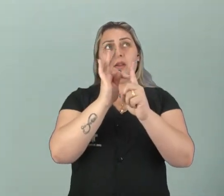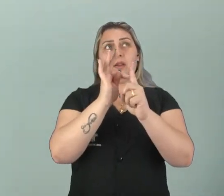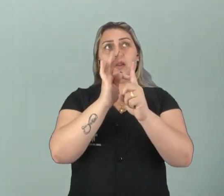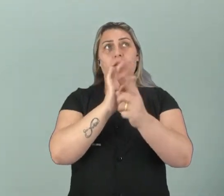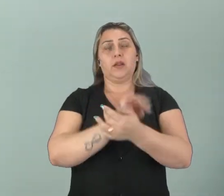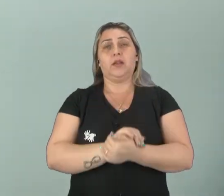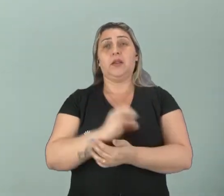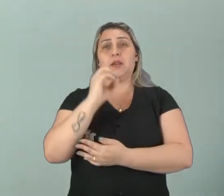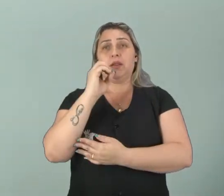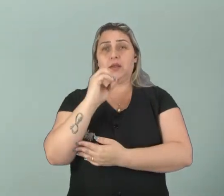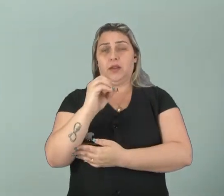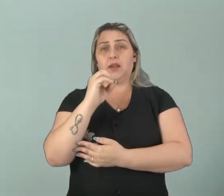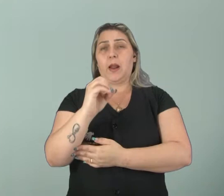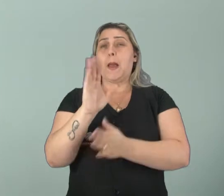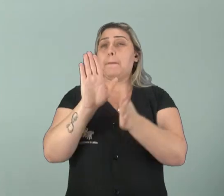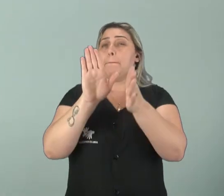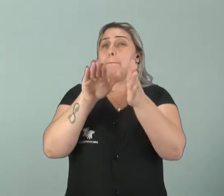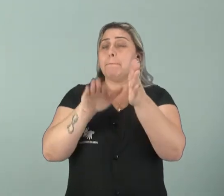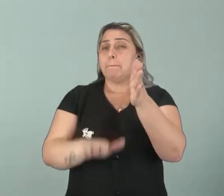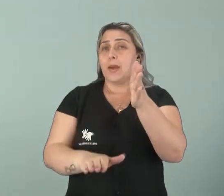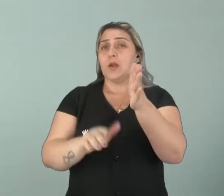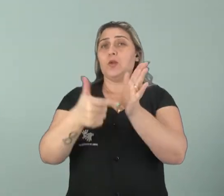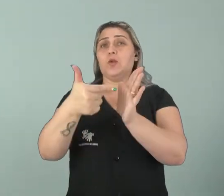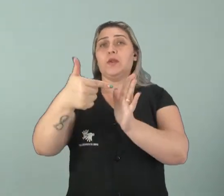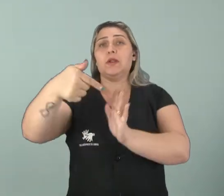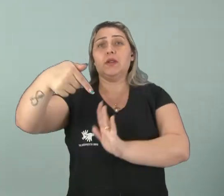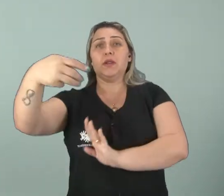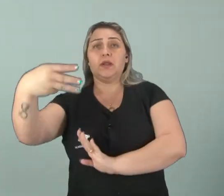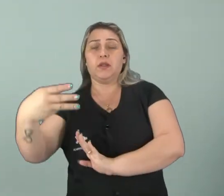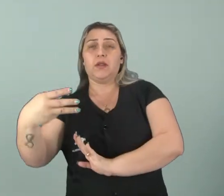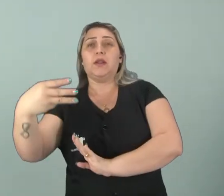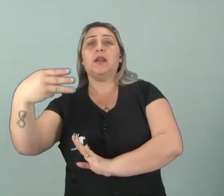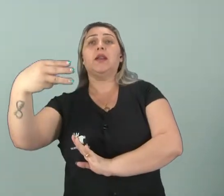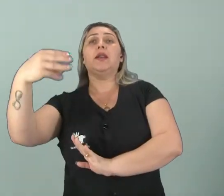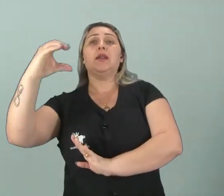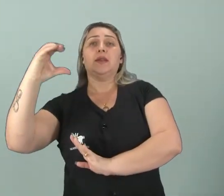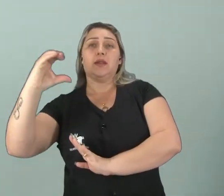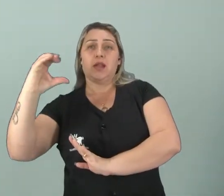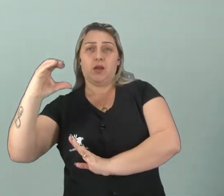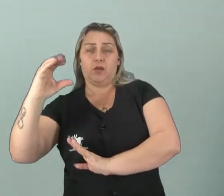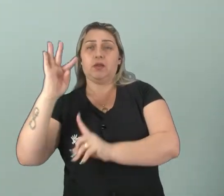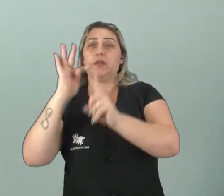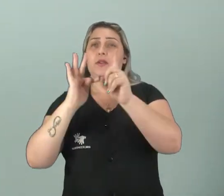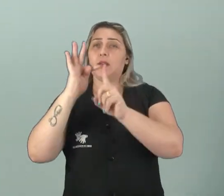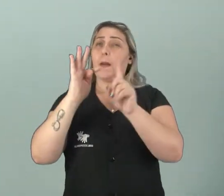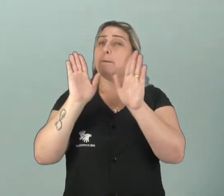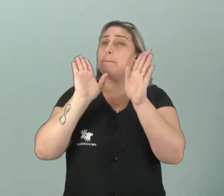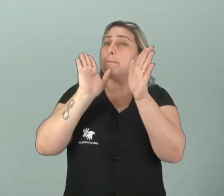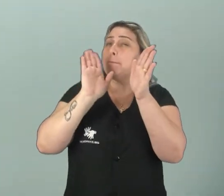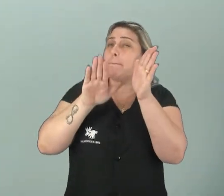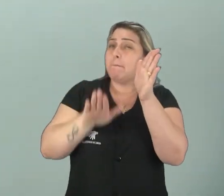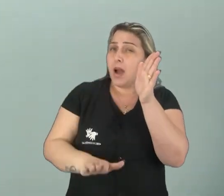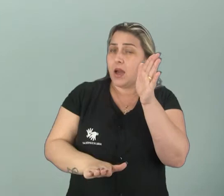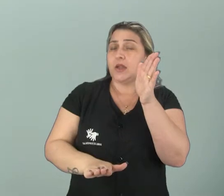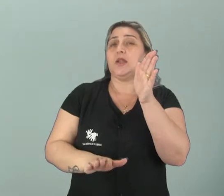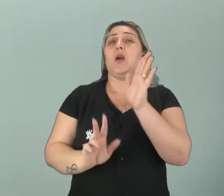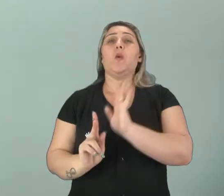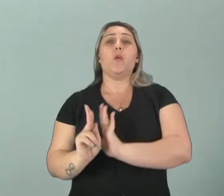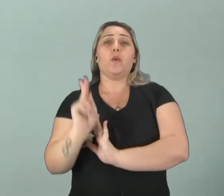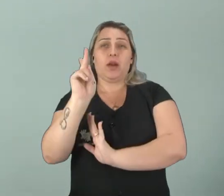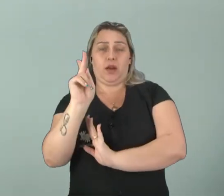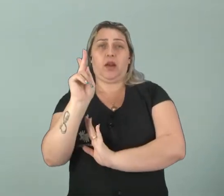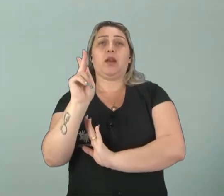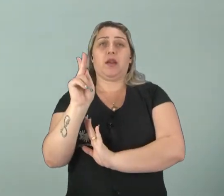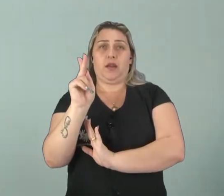essa temperatura de 0 Kelvin seria menos 273 graus Celsius. Então, uma temperatura extremamente baixa. O Kelvin aí quer